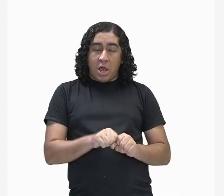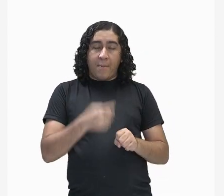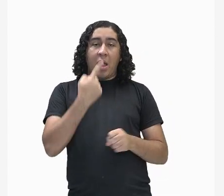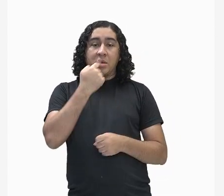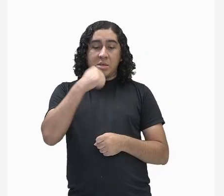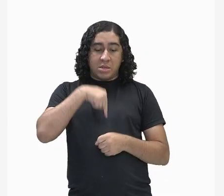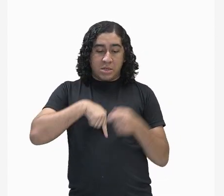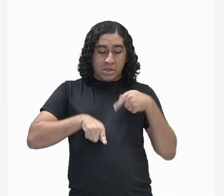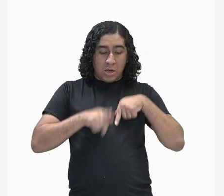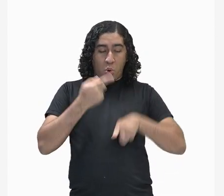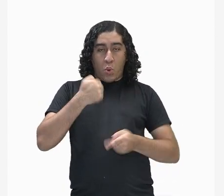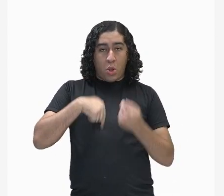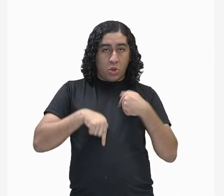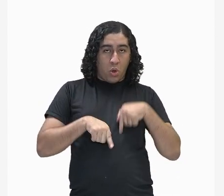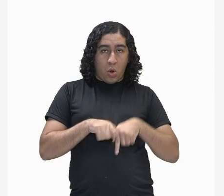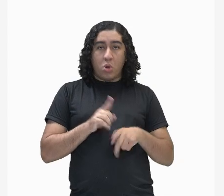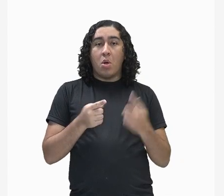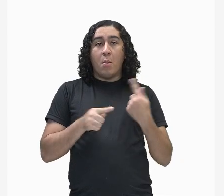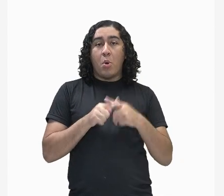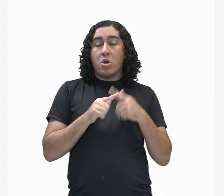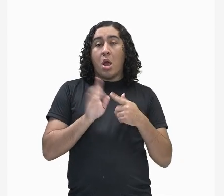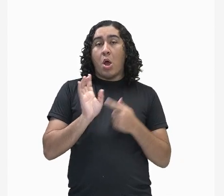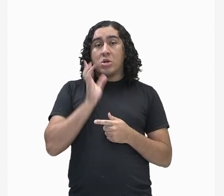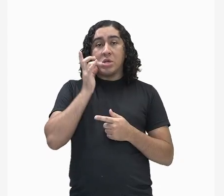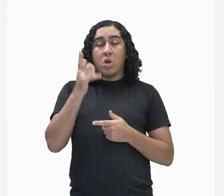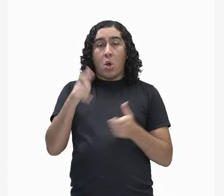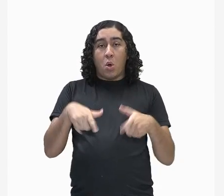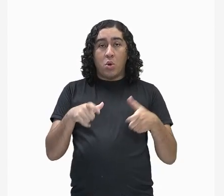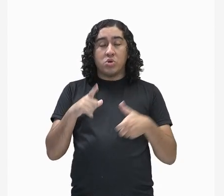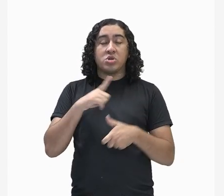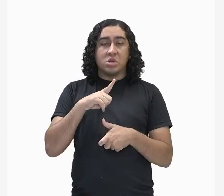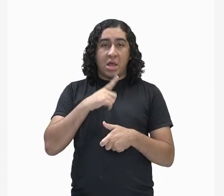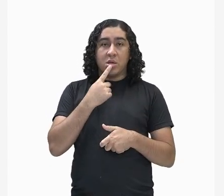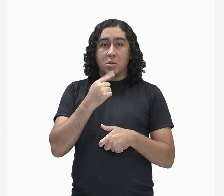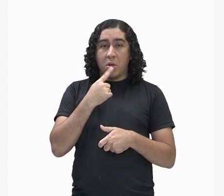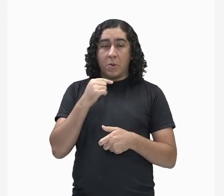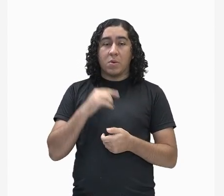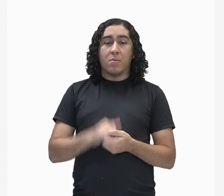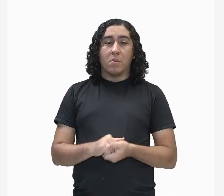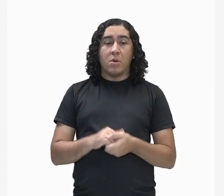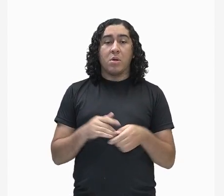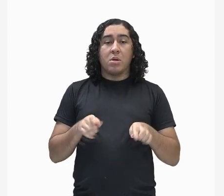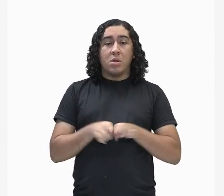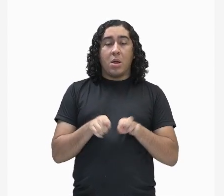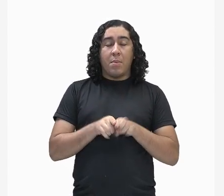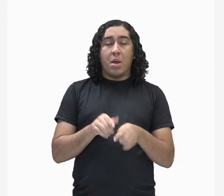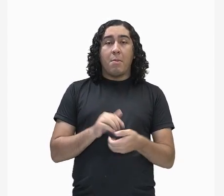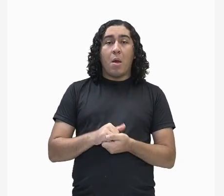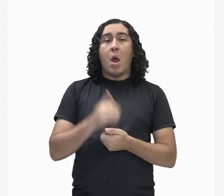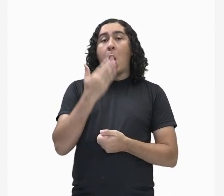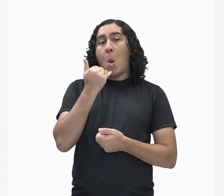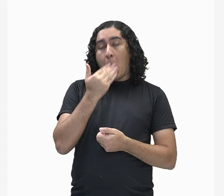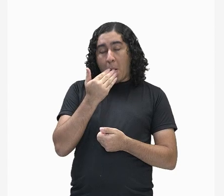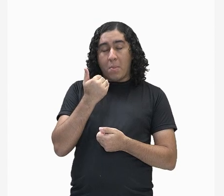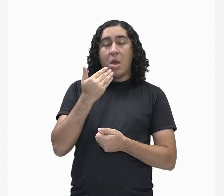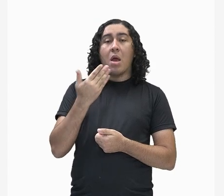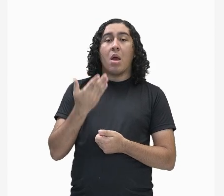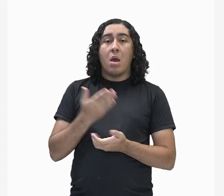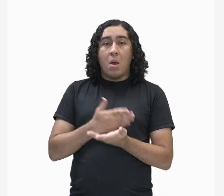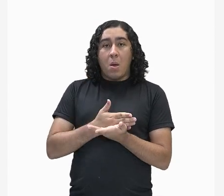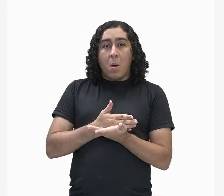o sangue ocorre ali dentro dos vasos desse animal. E o sistema digestório é completo, inicia no ânus